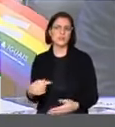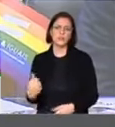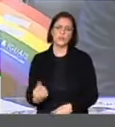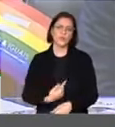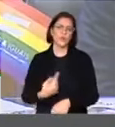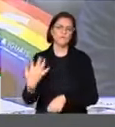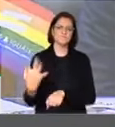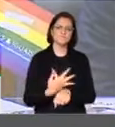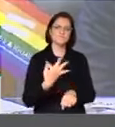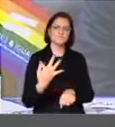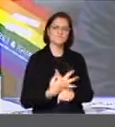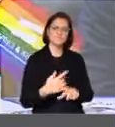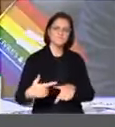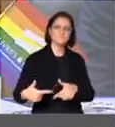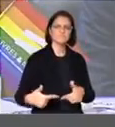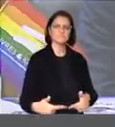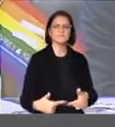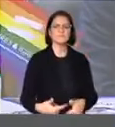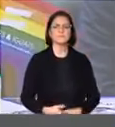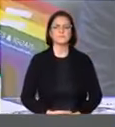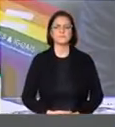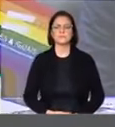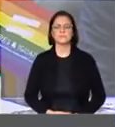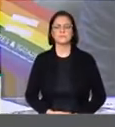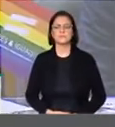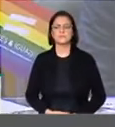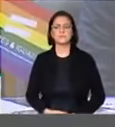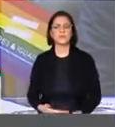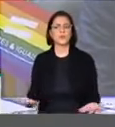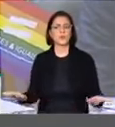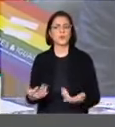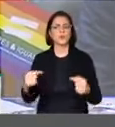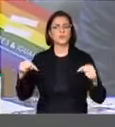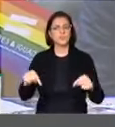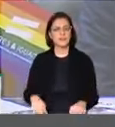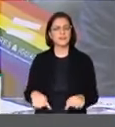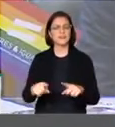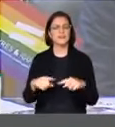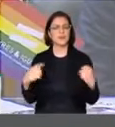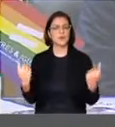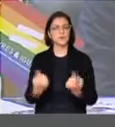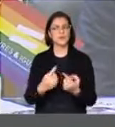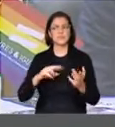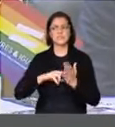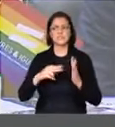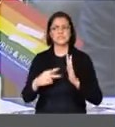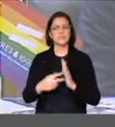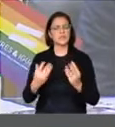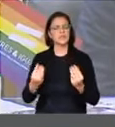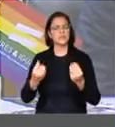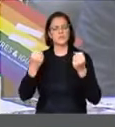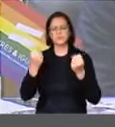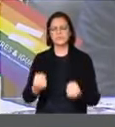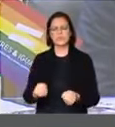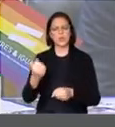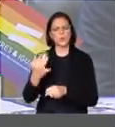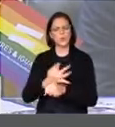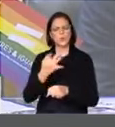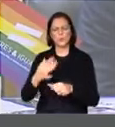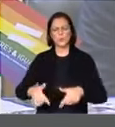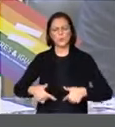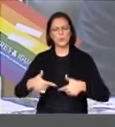resistência. E nós realizamos hoje uma sessão solene de muita resistência, mas também